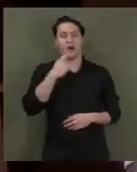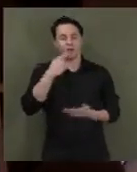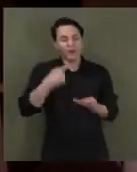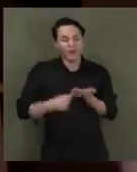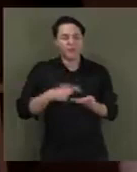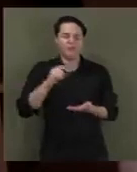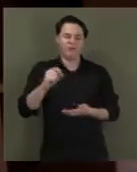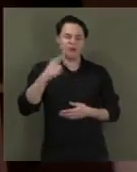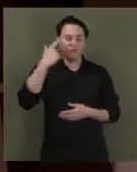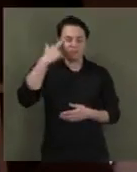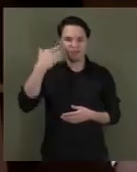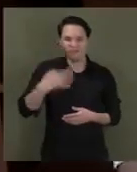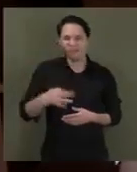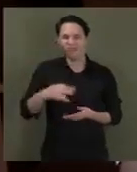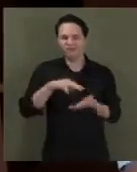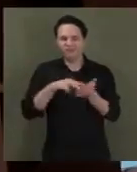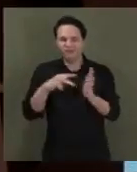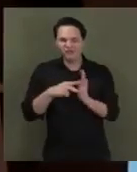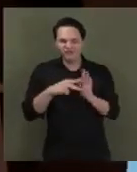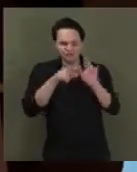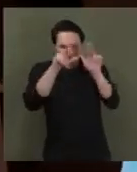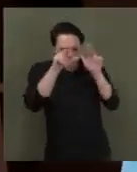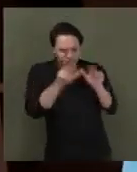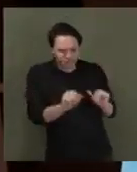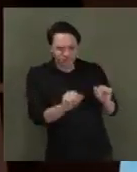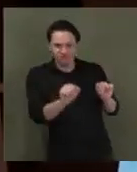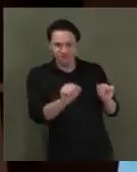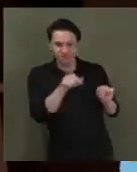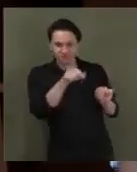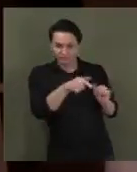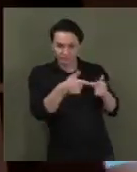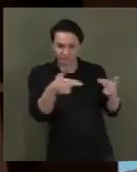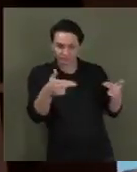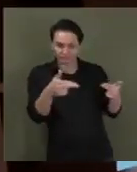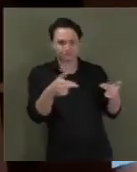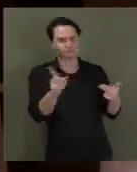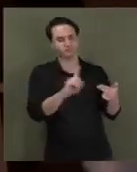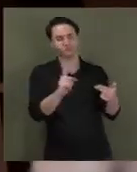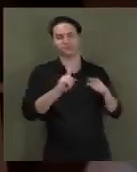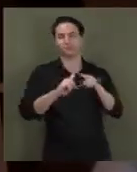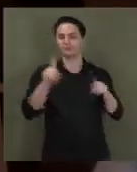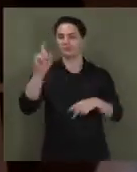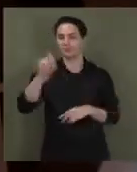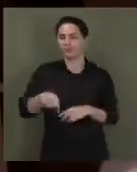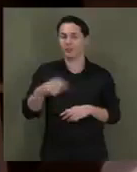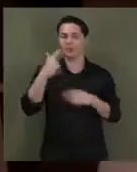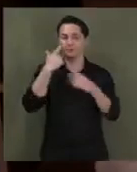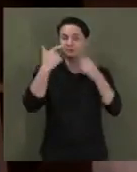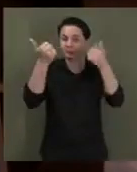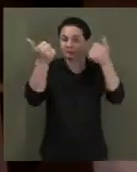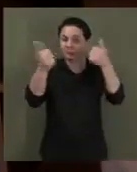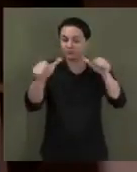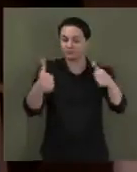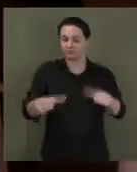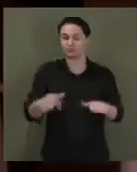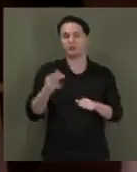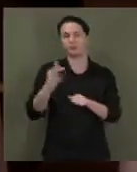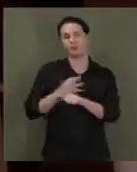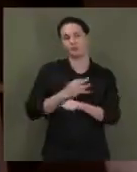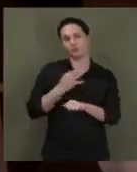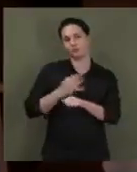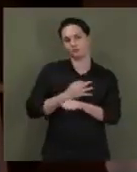não significa negar o ultrajante, mas sim examinar e